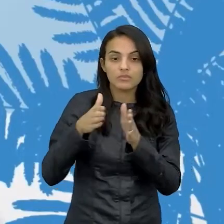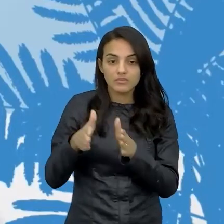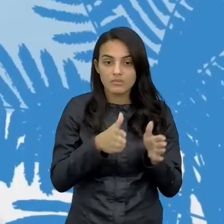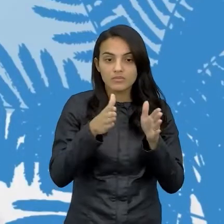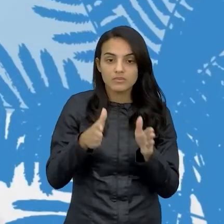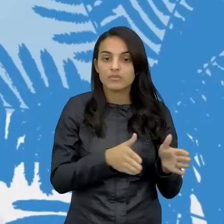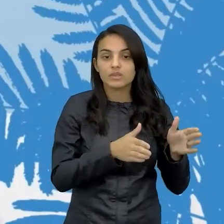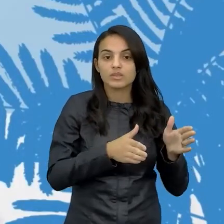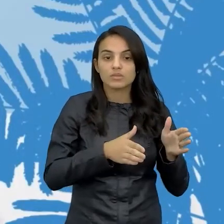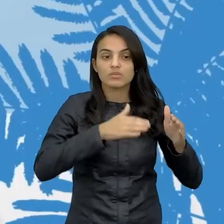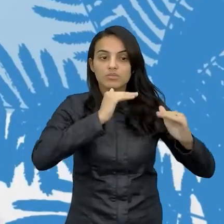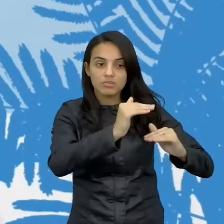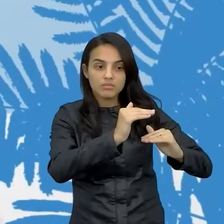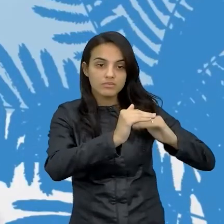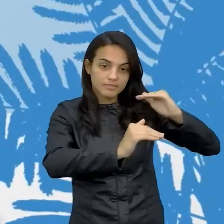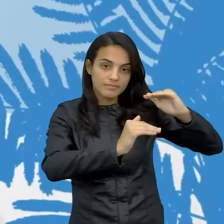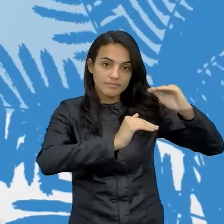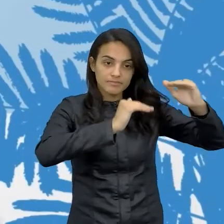de evolução.